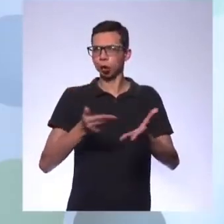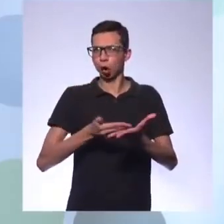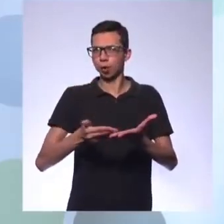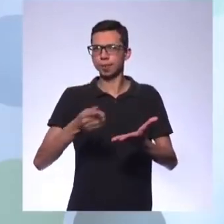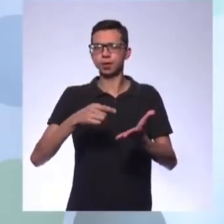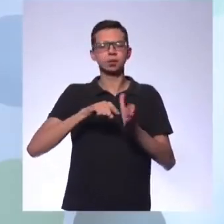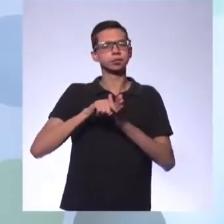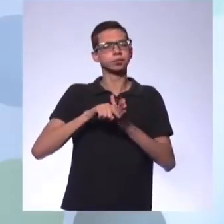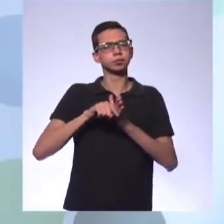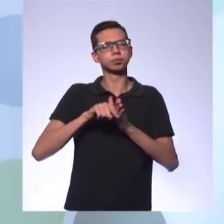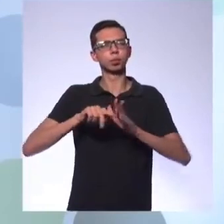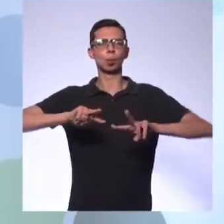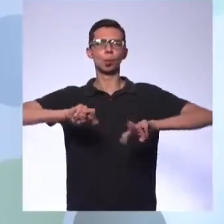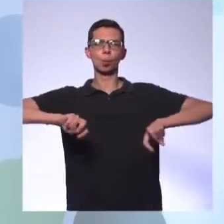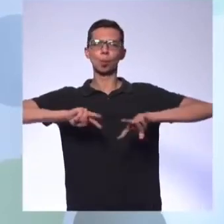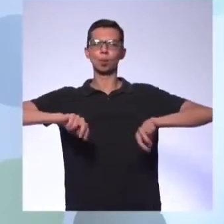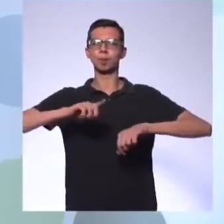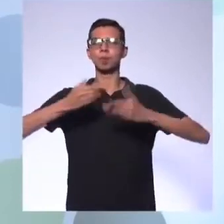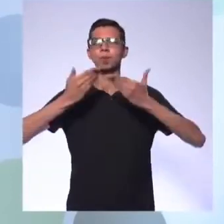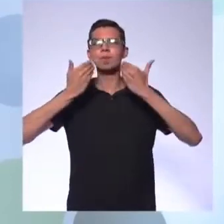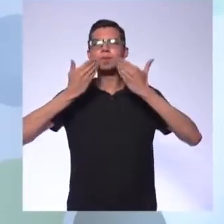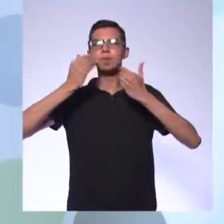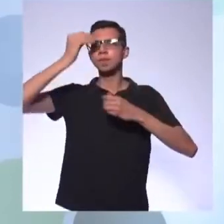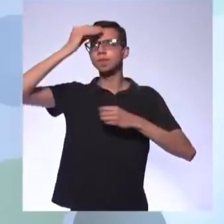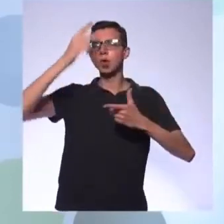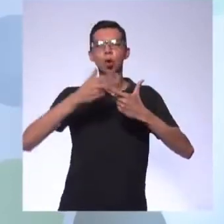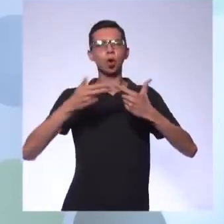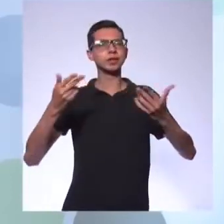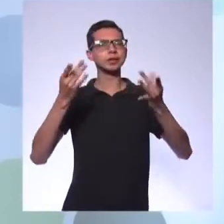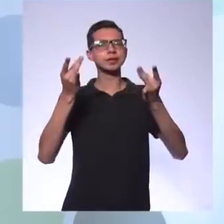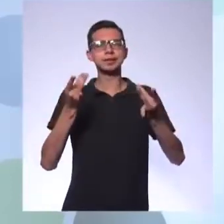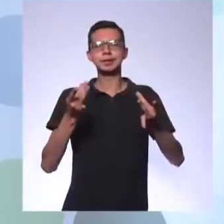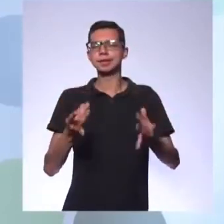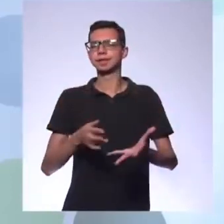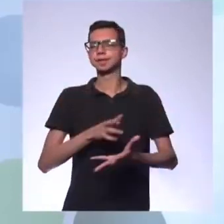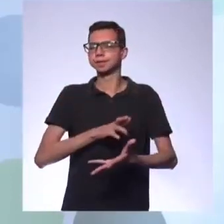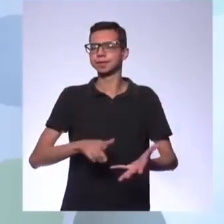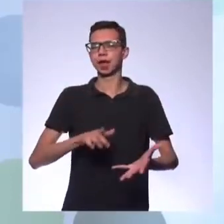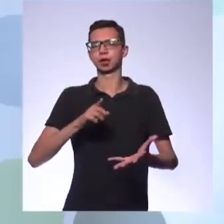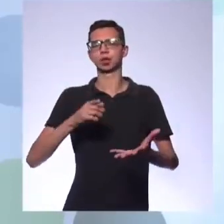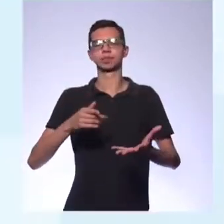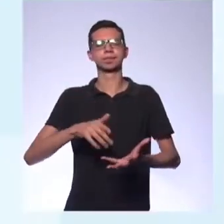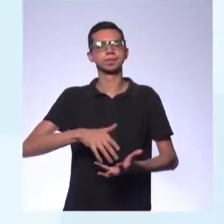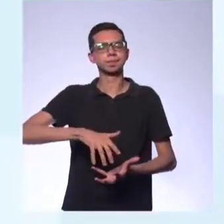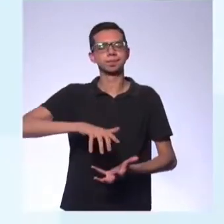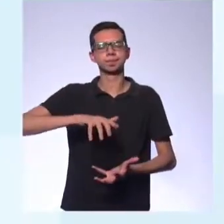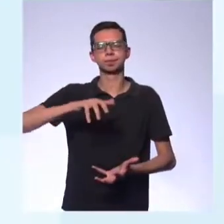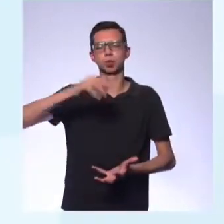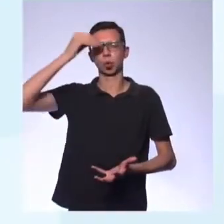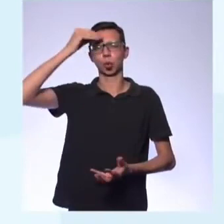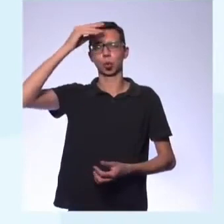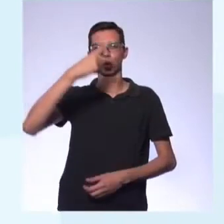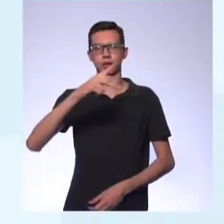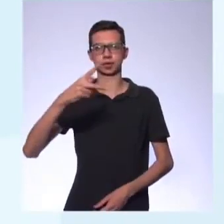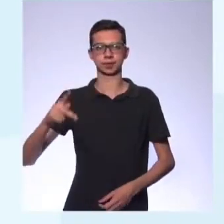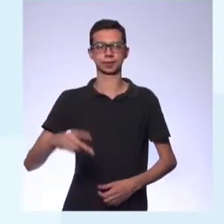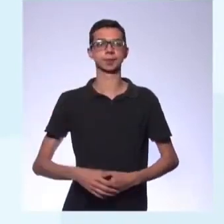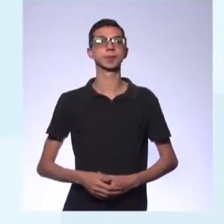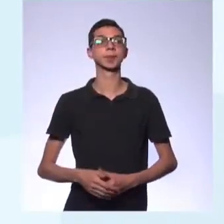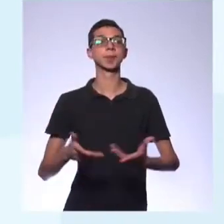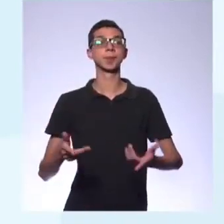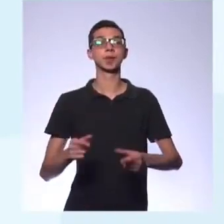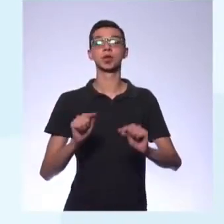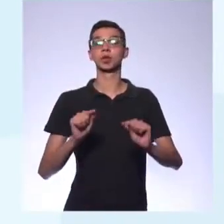mais grandiosas, de maneira muito mais profunda. Mais participação, professora? Vamos lá. O rap da língua portuguesa convida o leitor para os mundos da